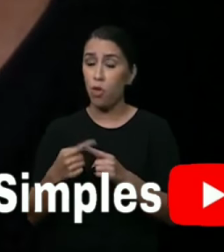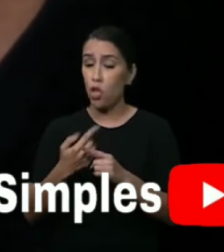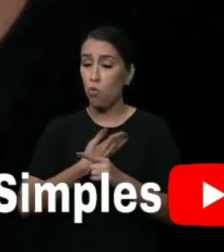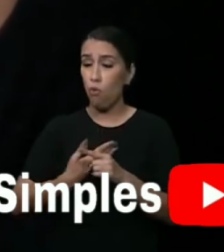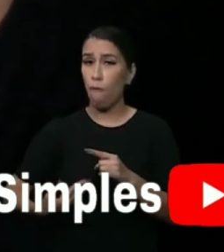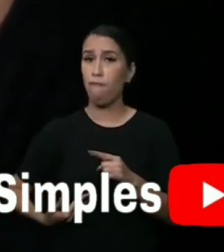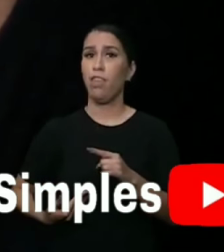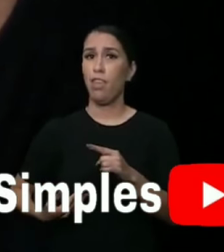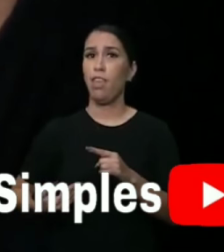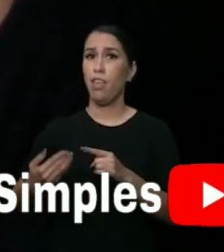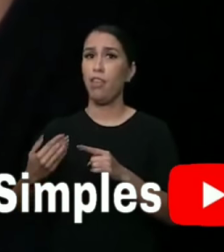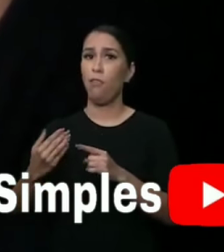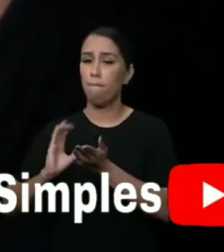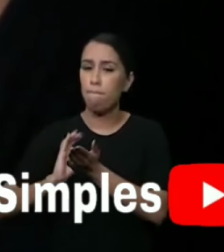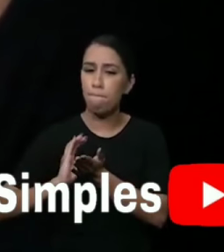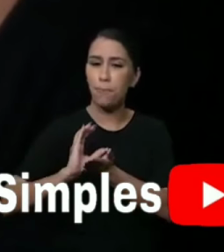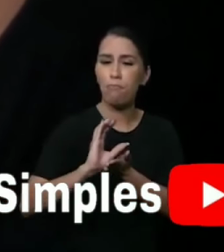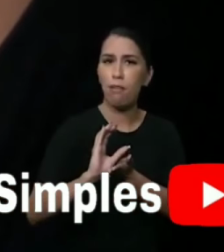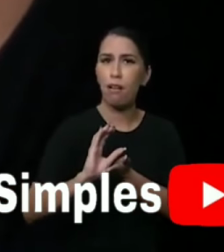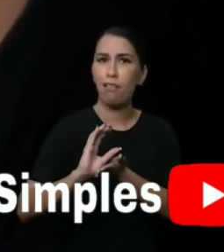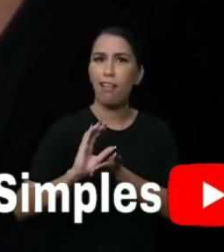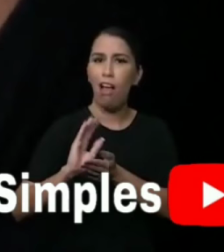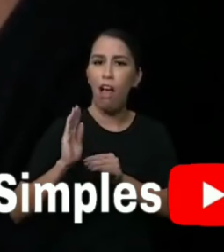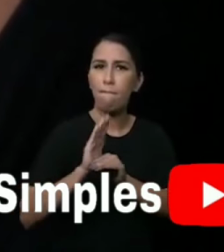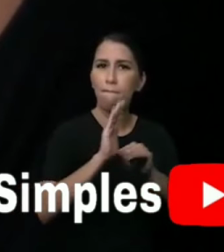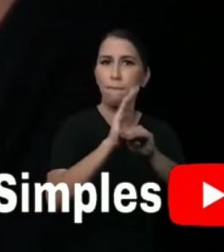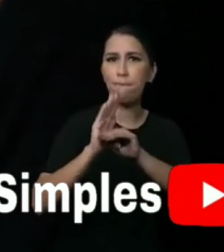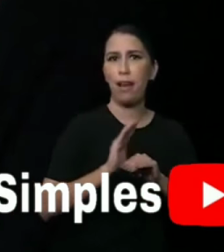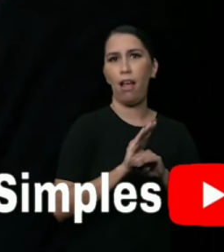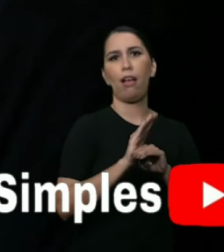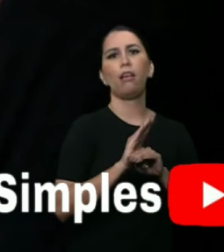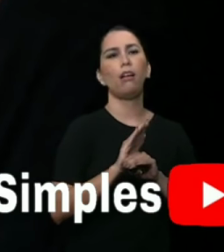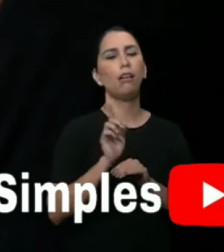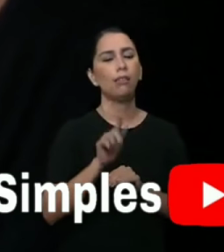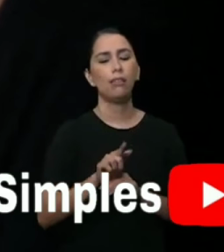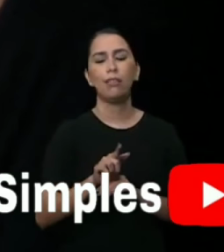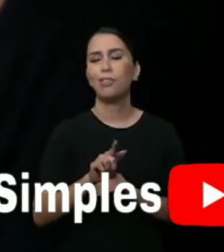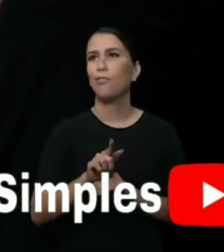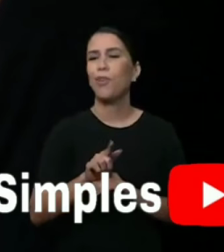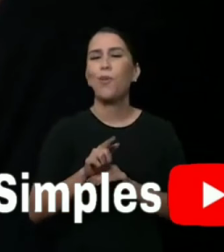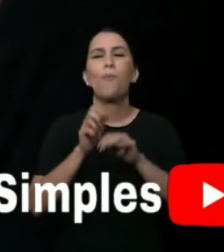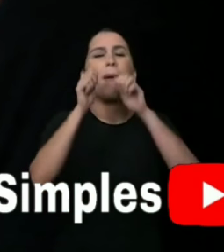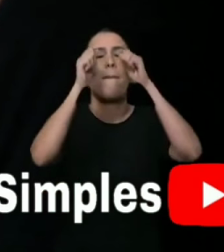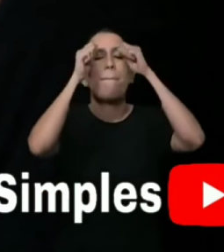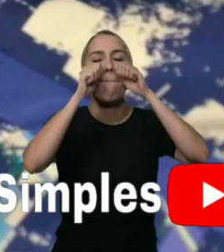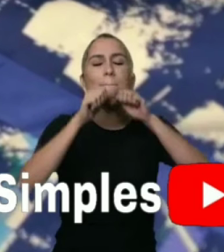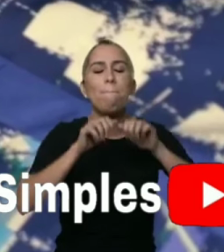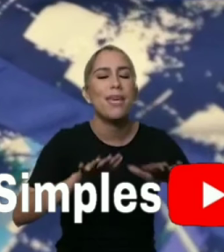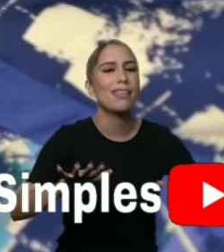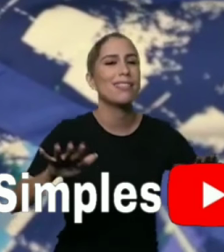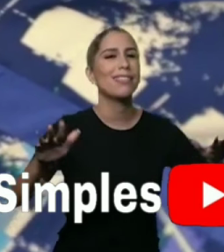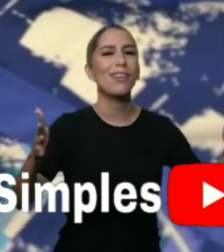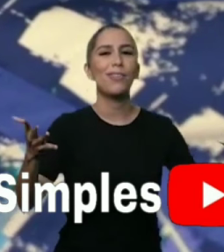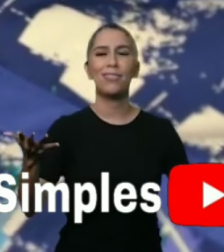Esse é o auxílio. O claro que foi uma bênção. Foi o auxílio.